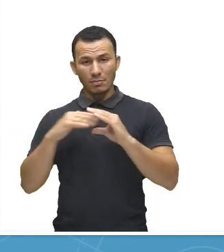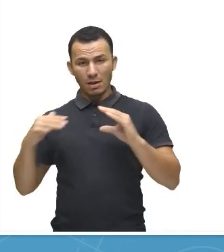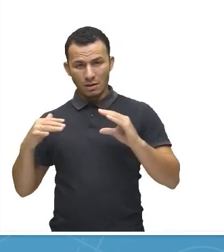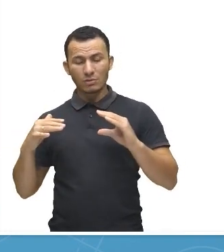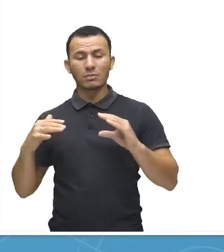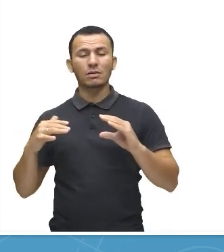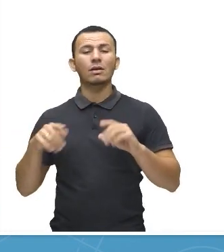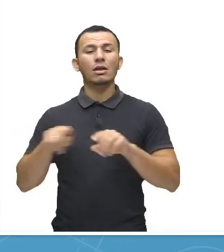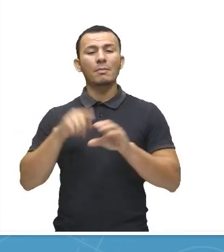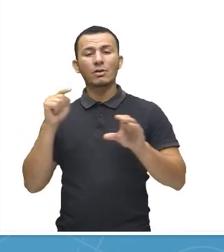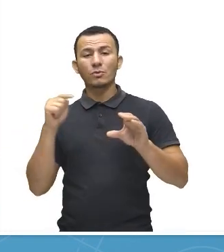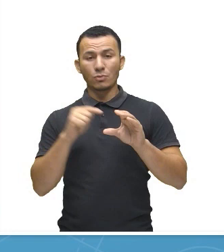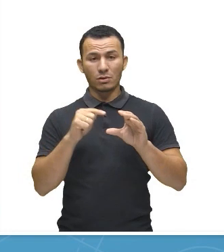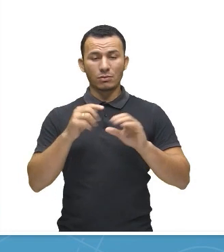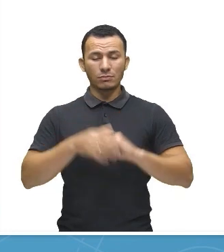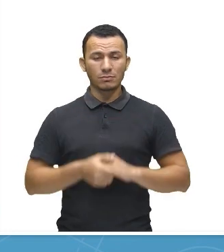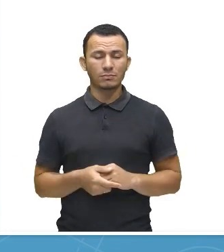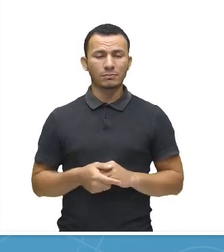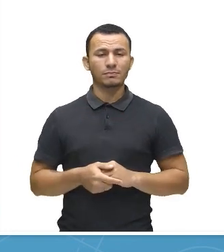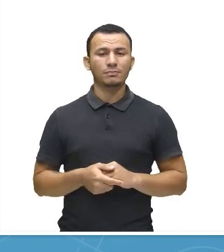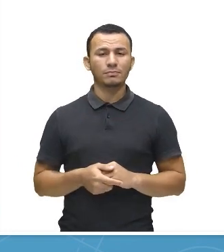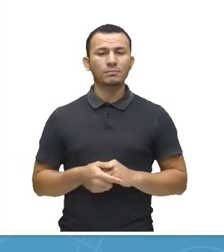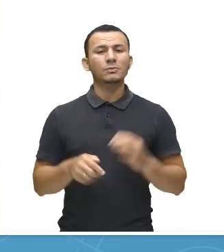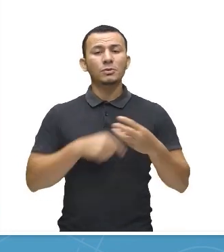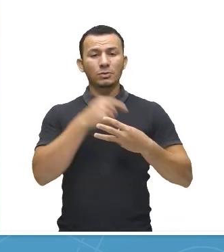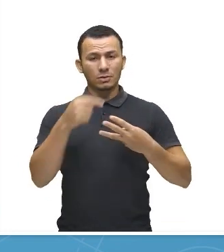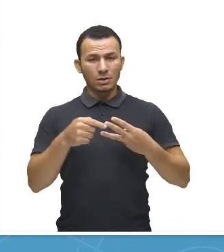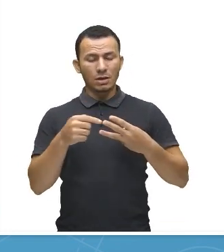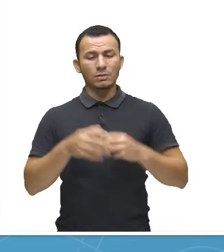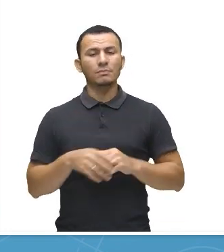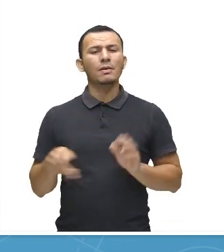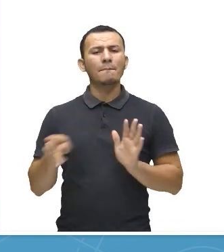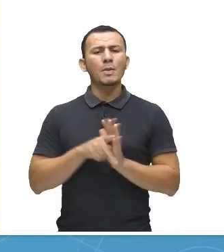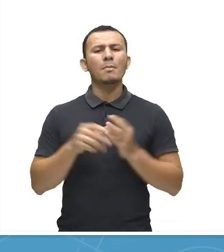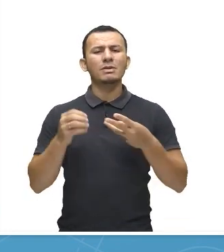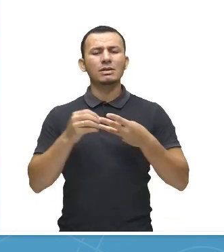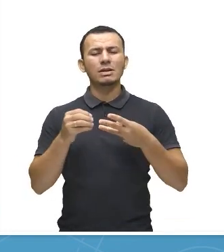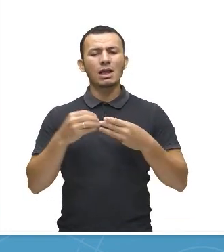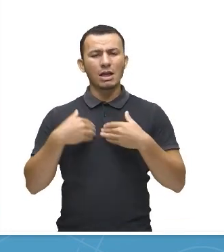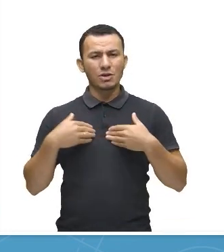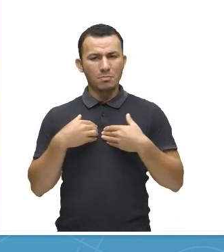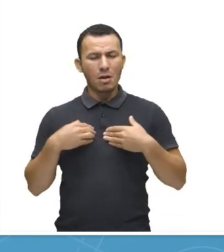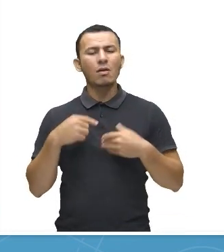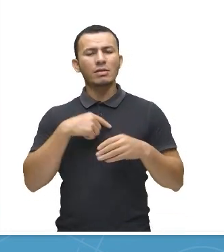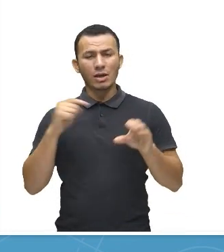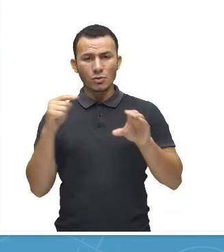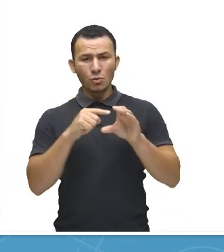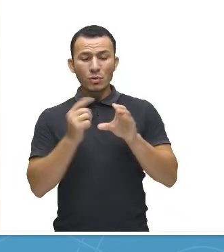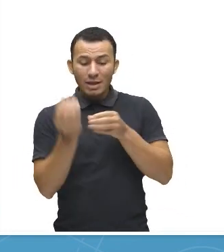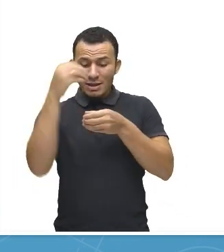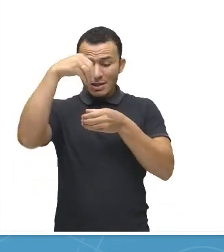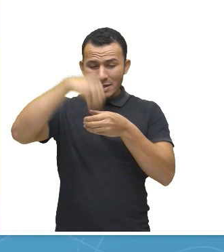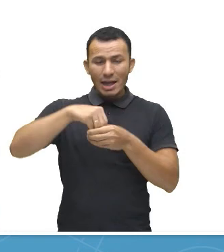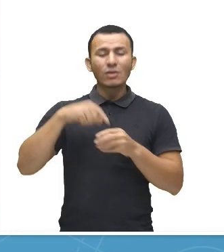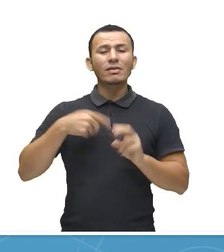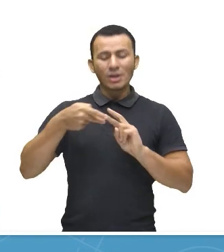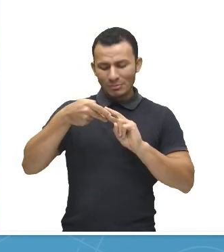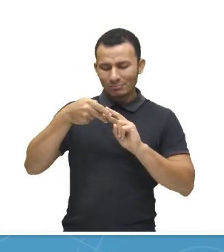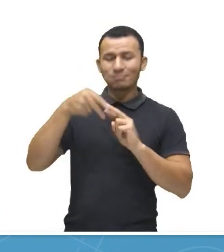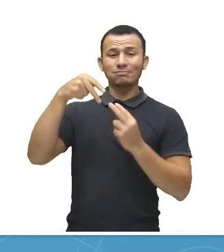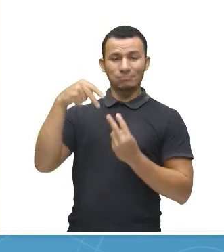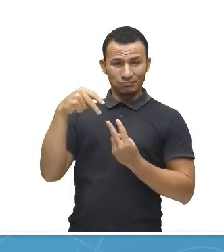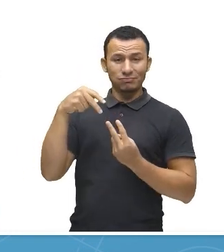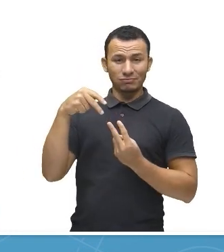né, e núcleo. A célula animal, ela possui núcleo. Dentro do núcleo tem um material